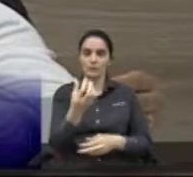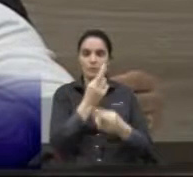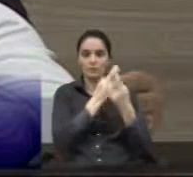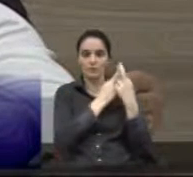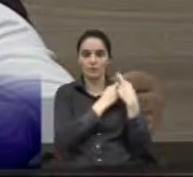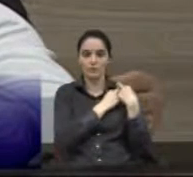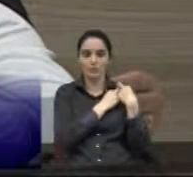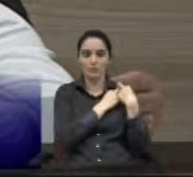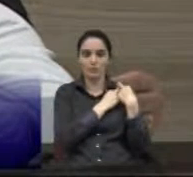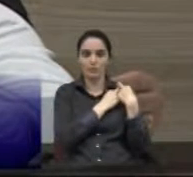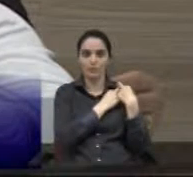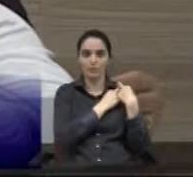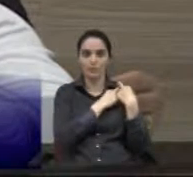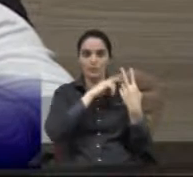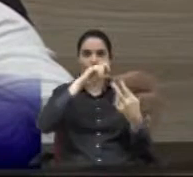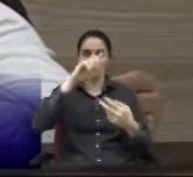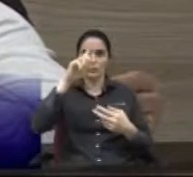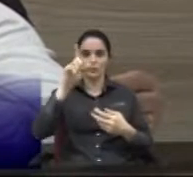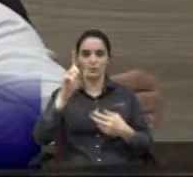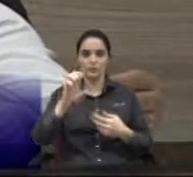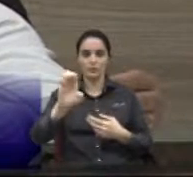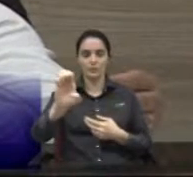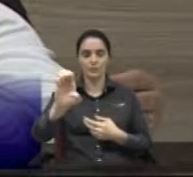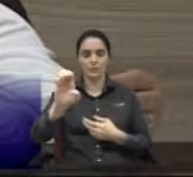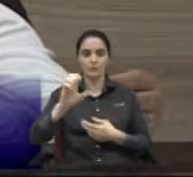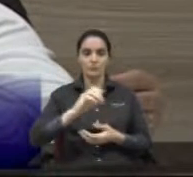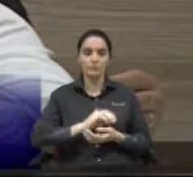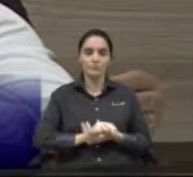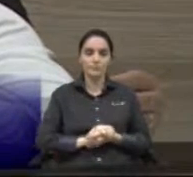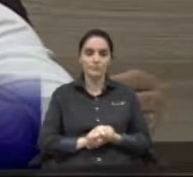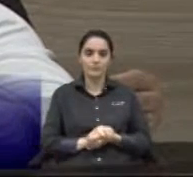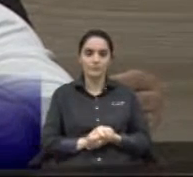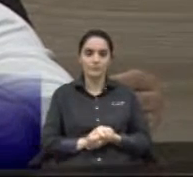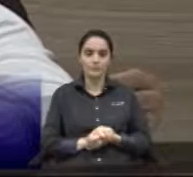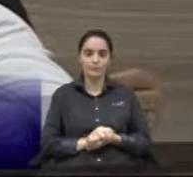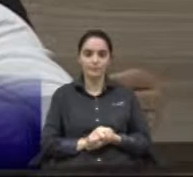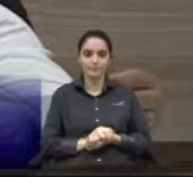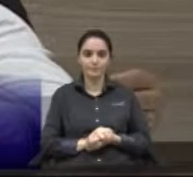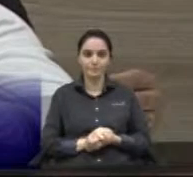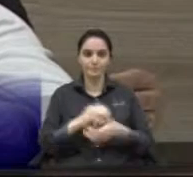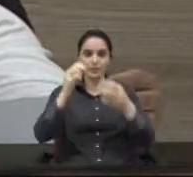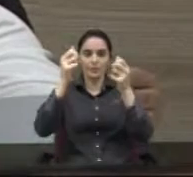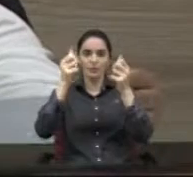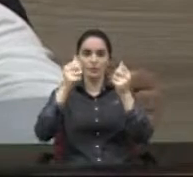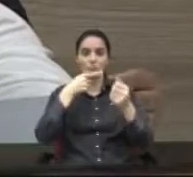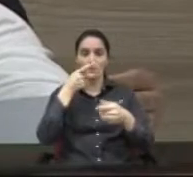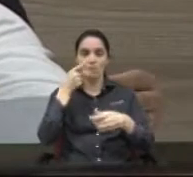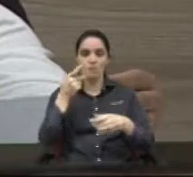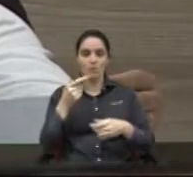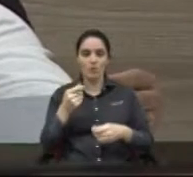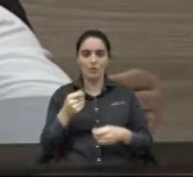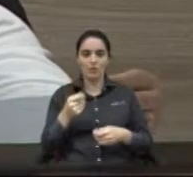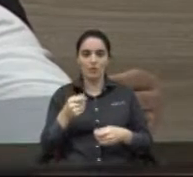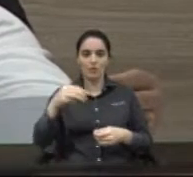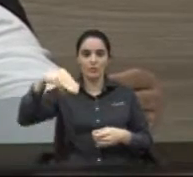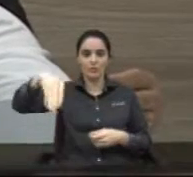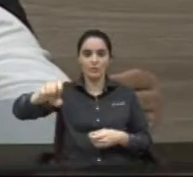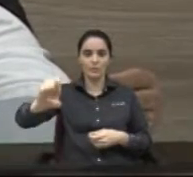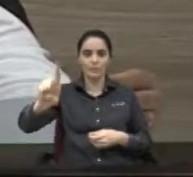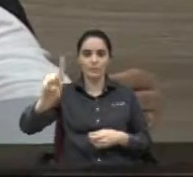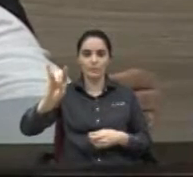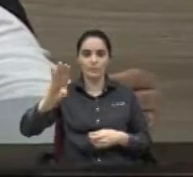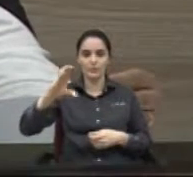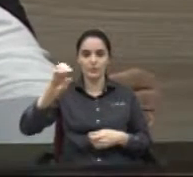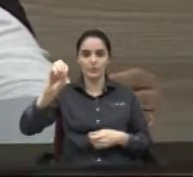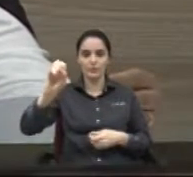86/2016, de autoria do nobre vereador José Roberto Bernardo, que dispõe sobre as medições do